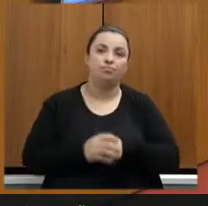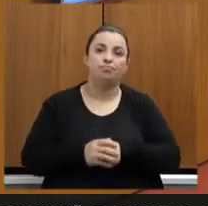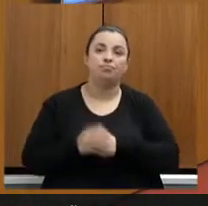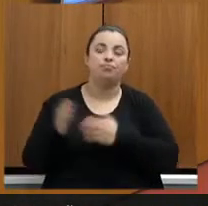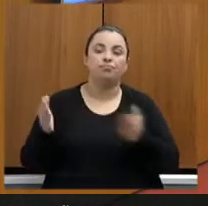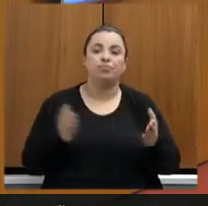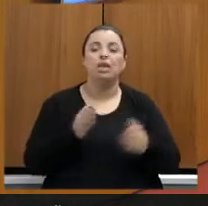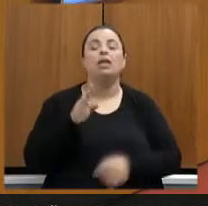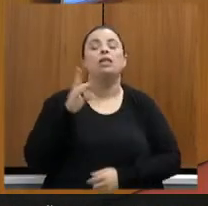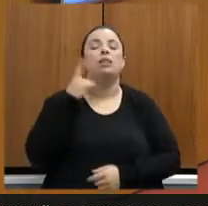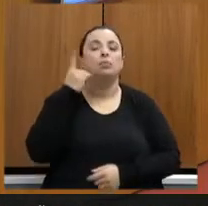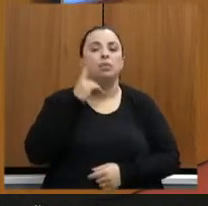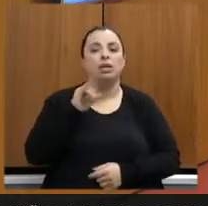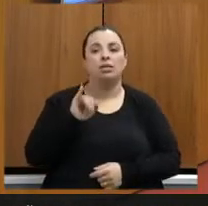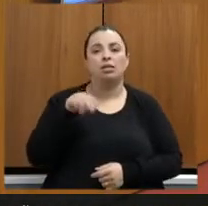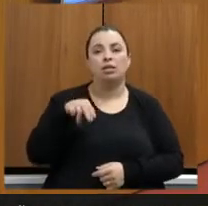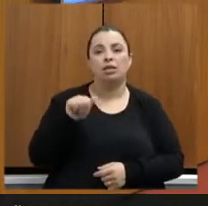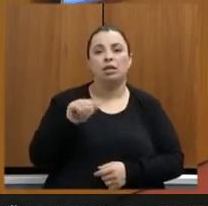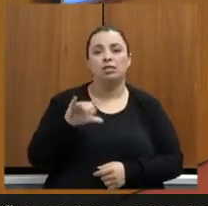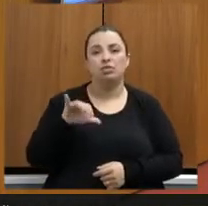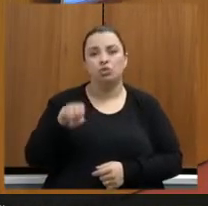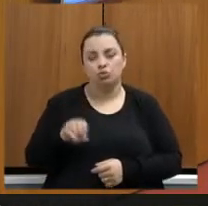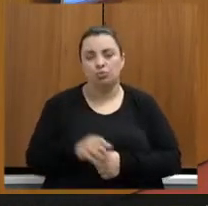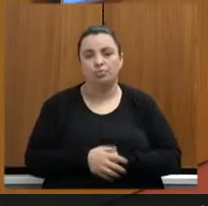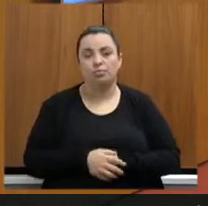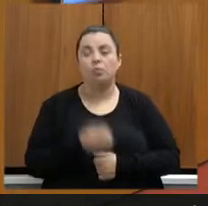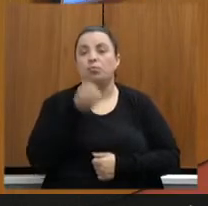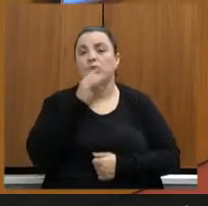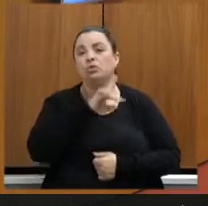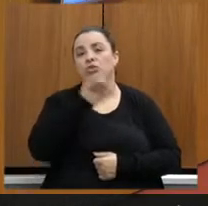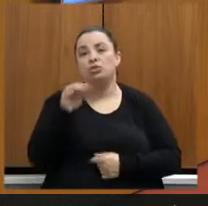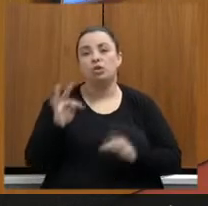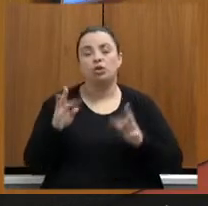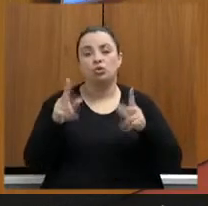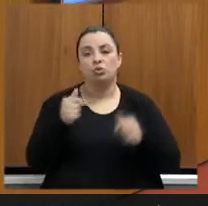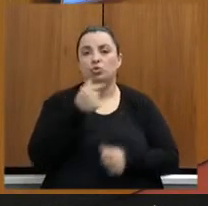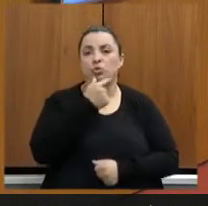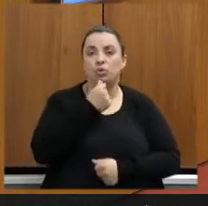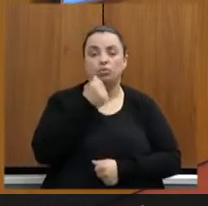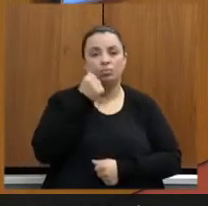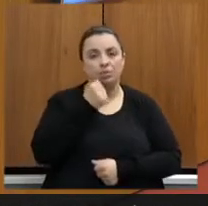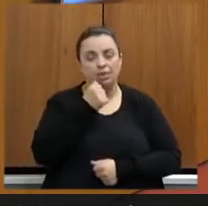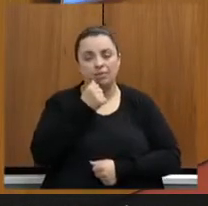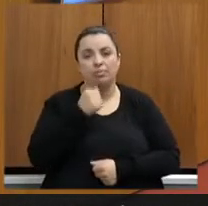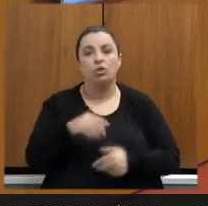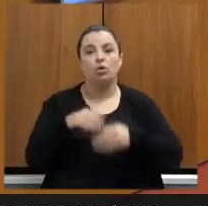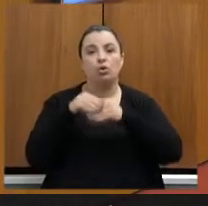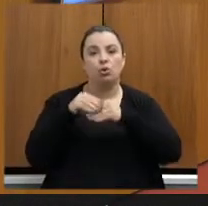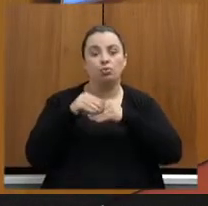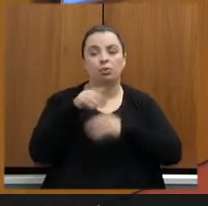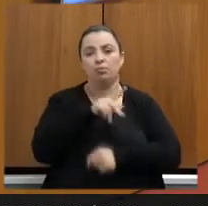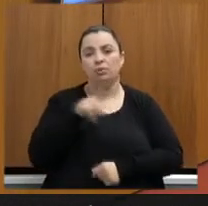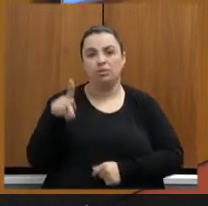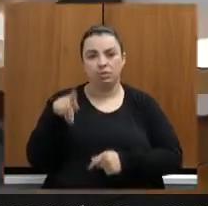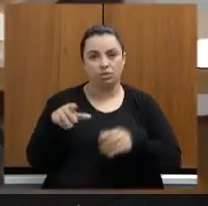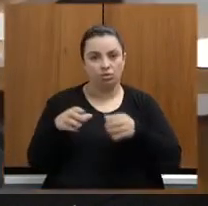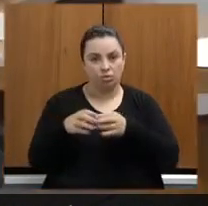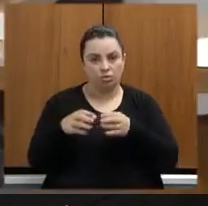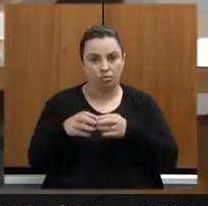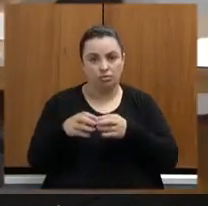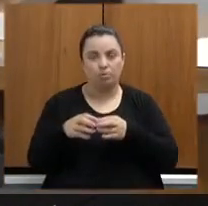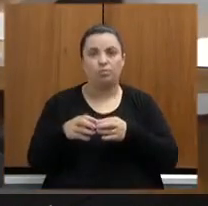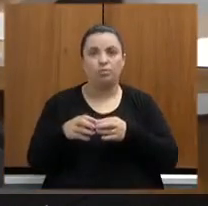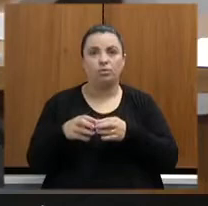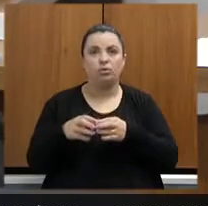Oi bom dia a todos a todos cumprimentar o nosso presidente da condução